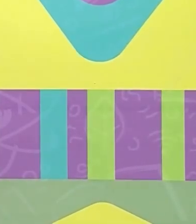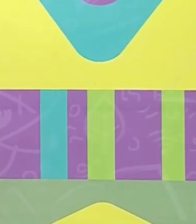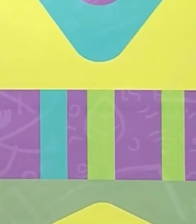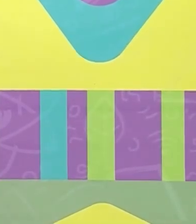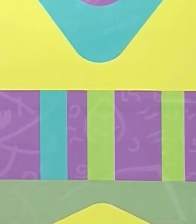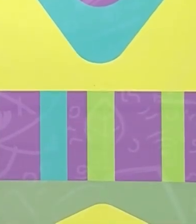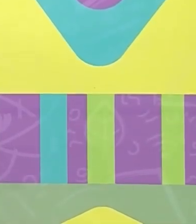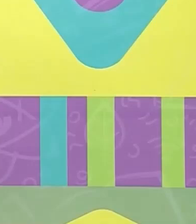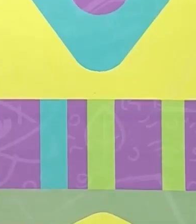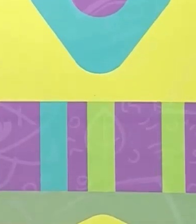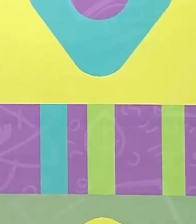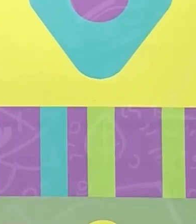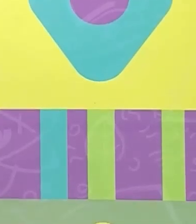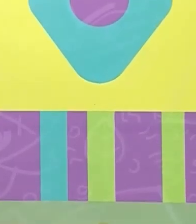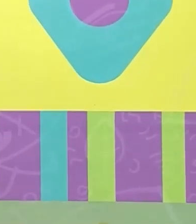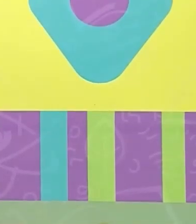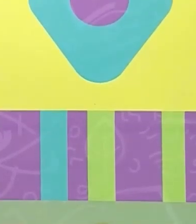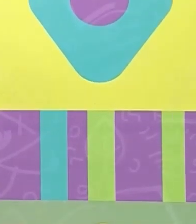assim.